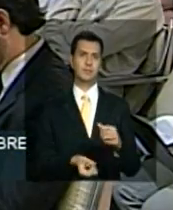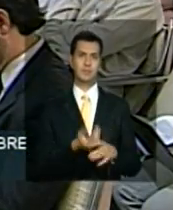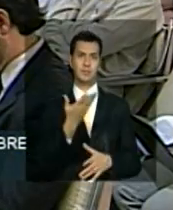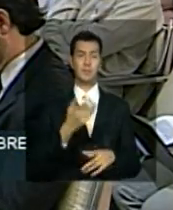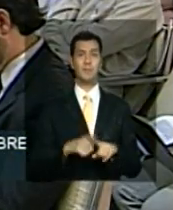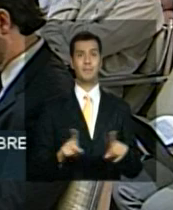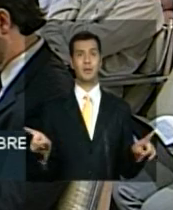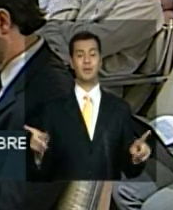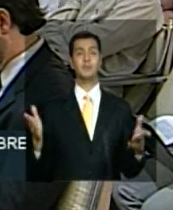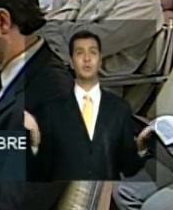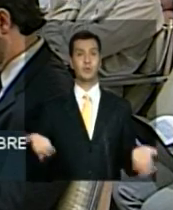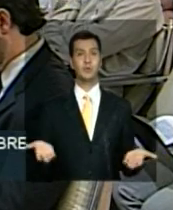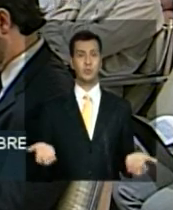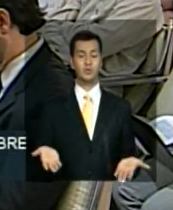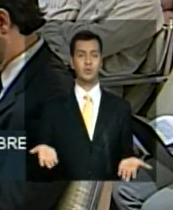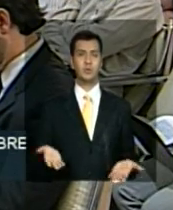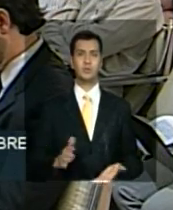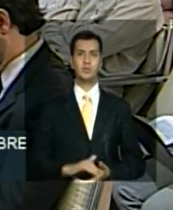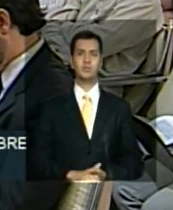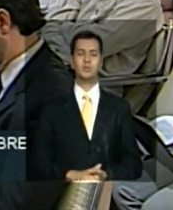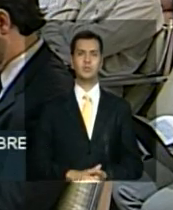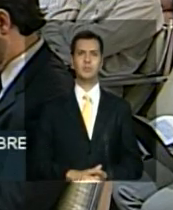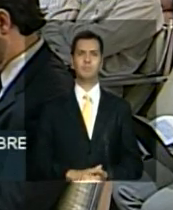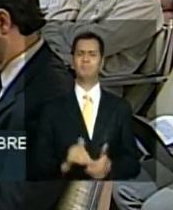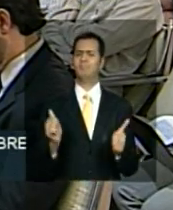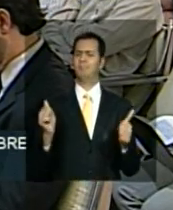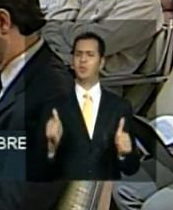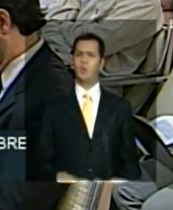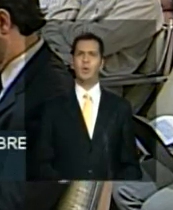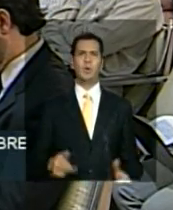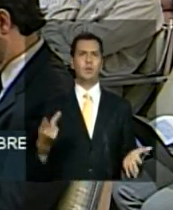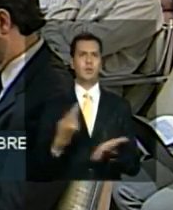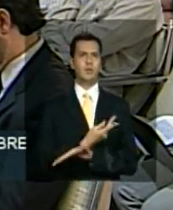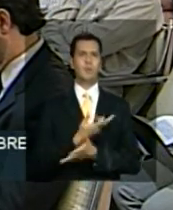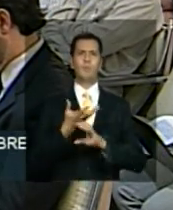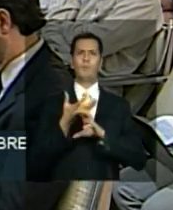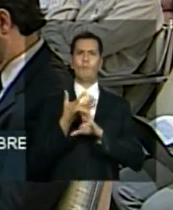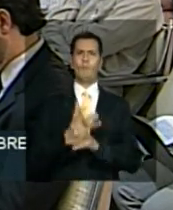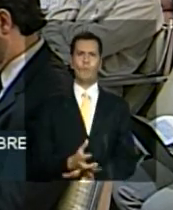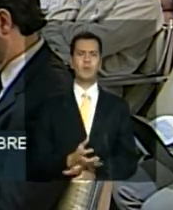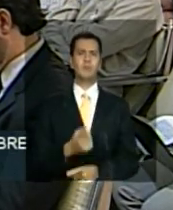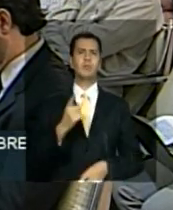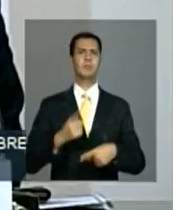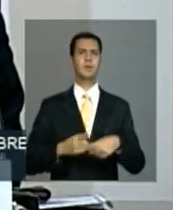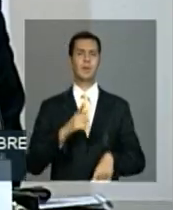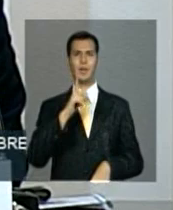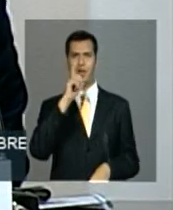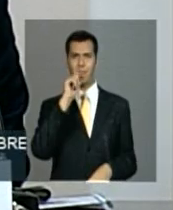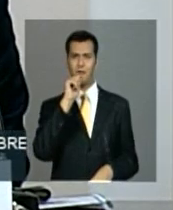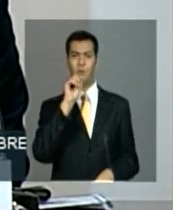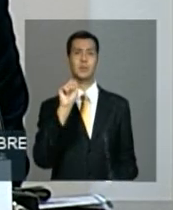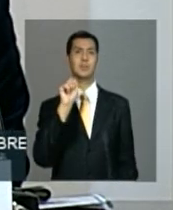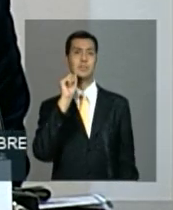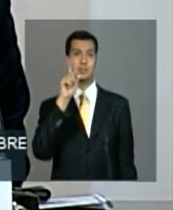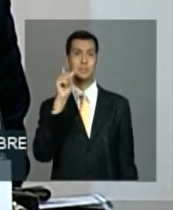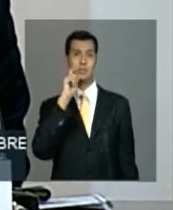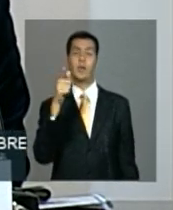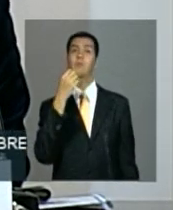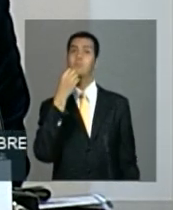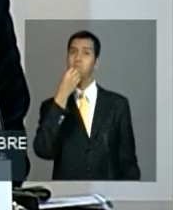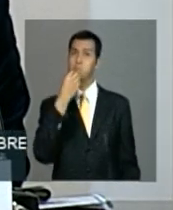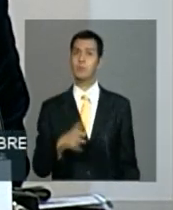diante do quadro de criticidade que estamos vivendo que mesmo a água salgada é uma água